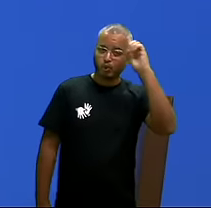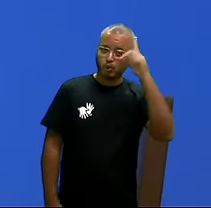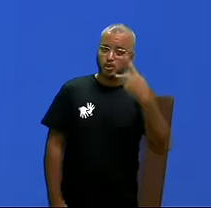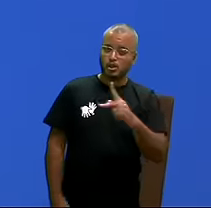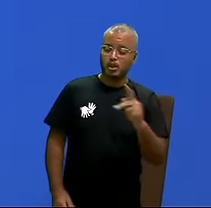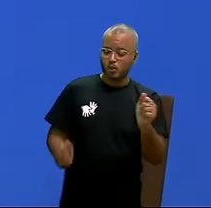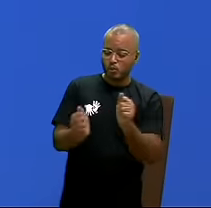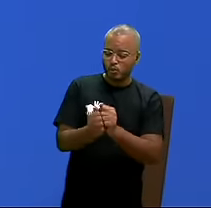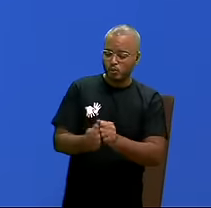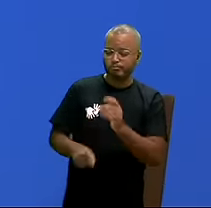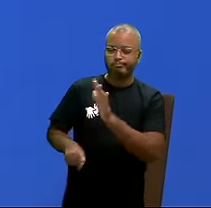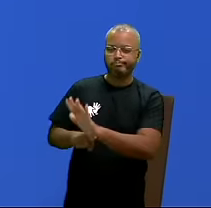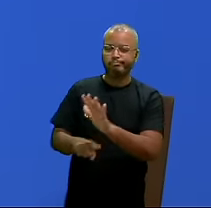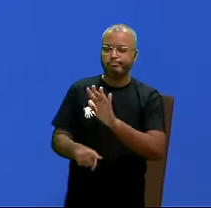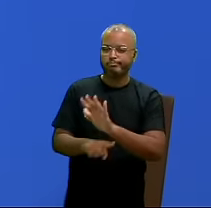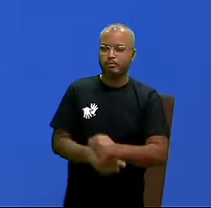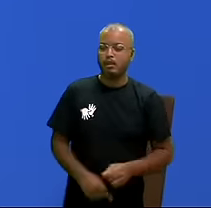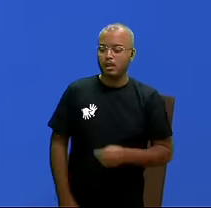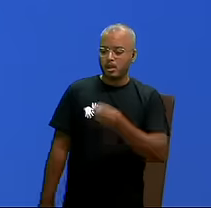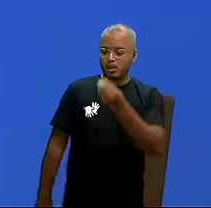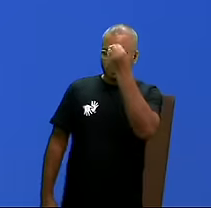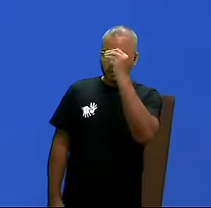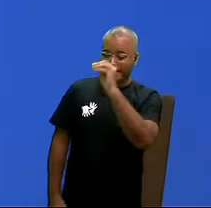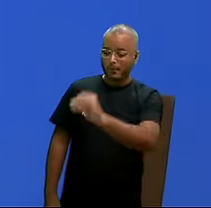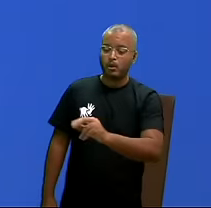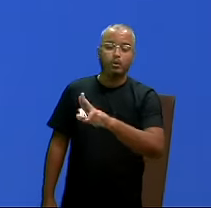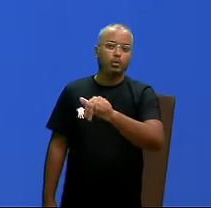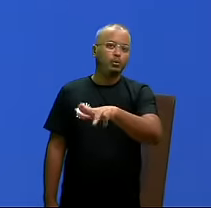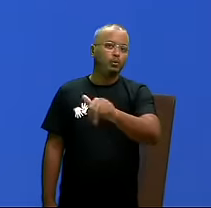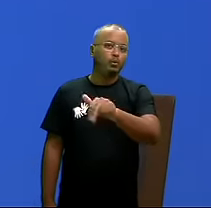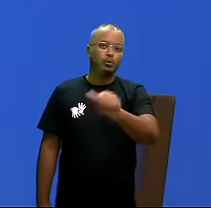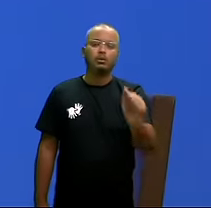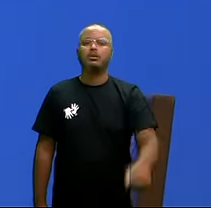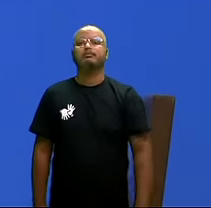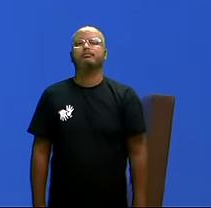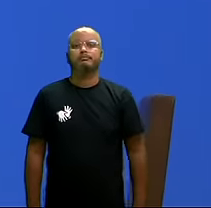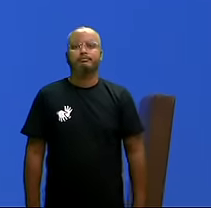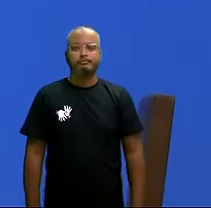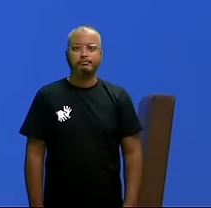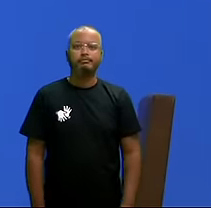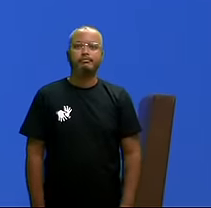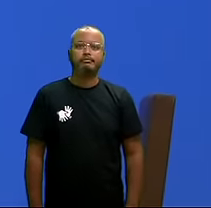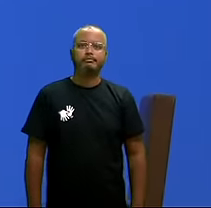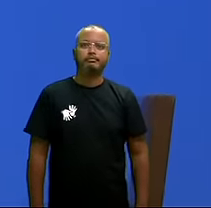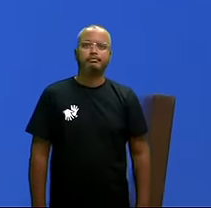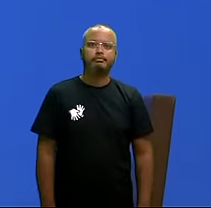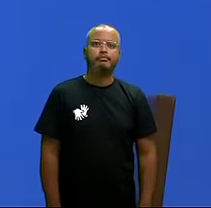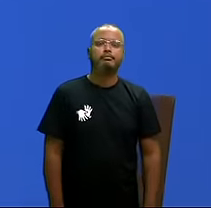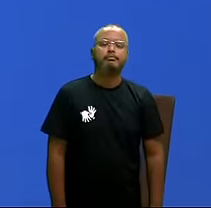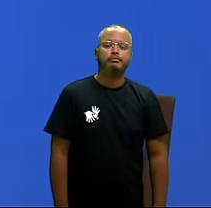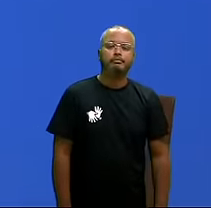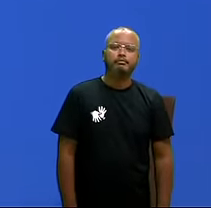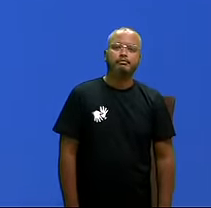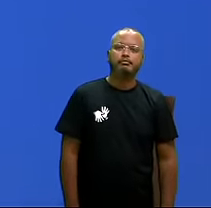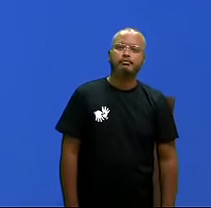serei contigo, nunca te deixarei. E jamais te desampararei. Alguém dá glória a Deus por isso aqui?